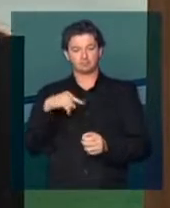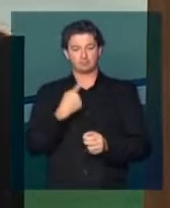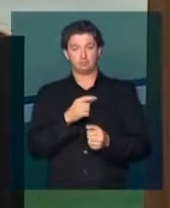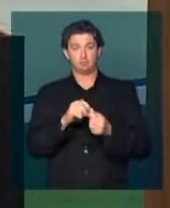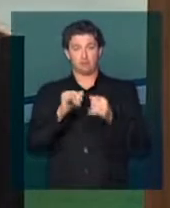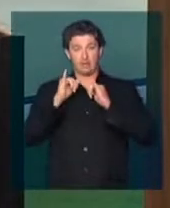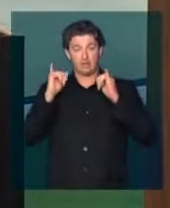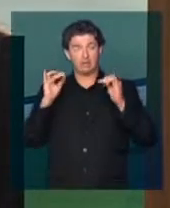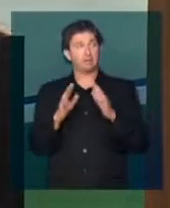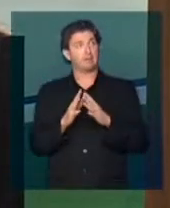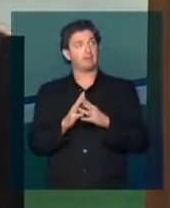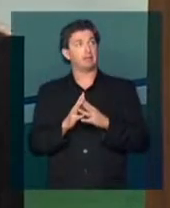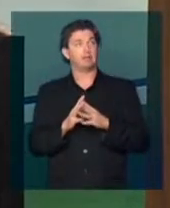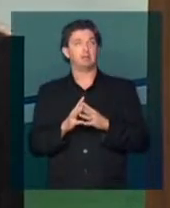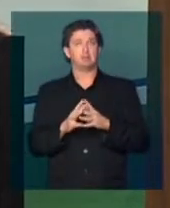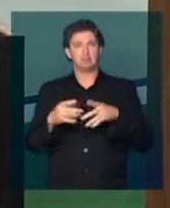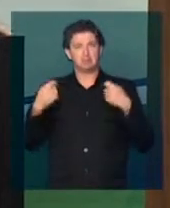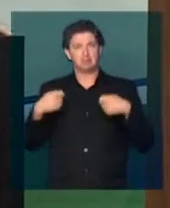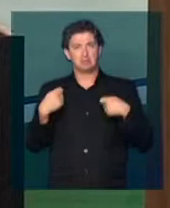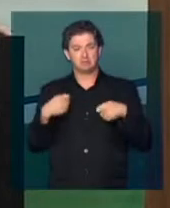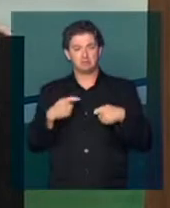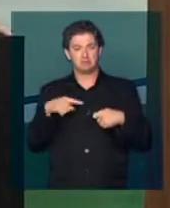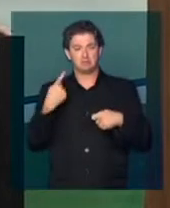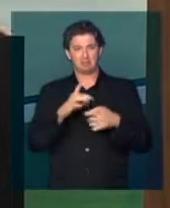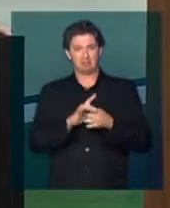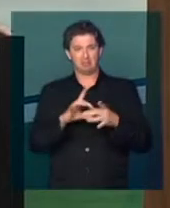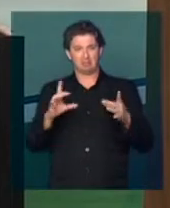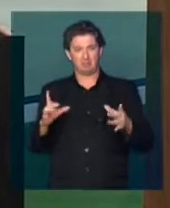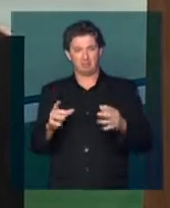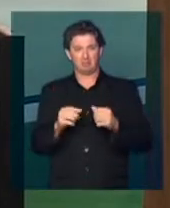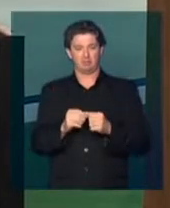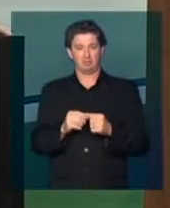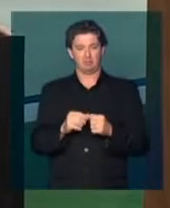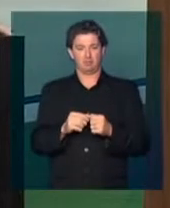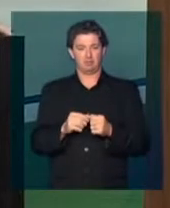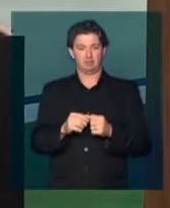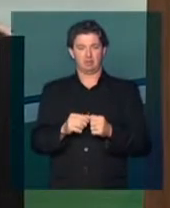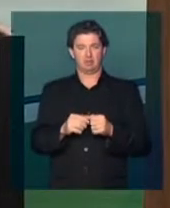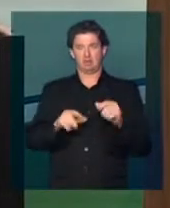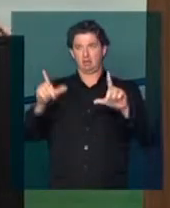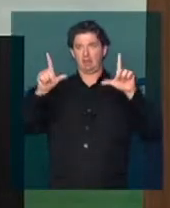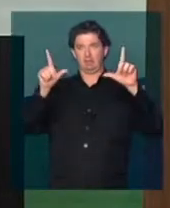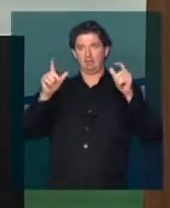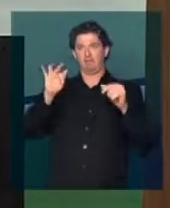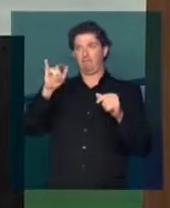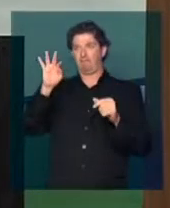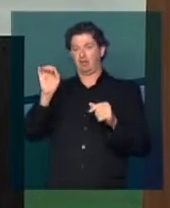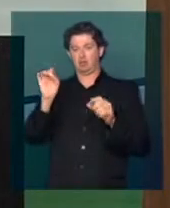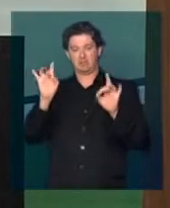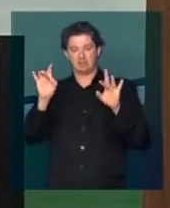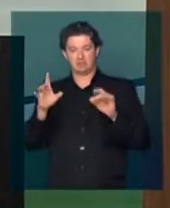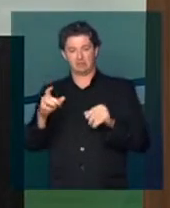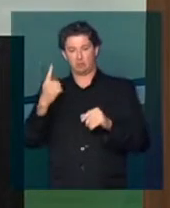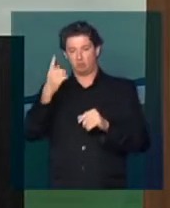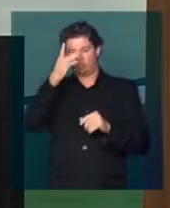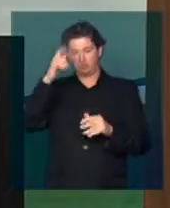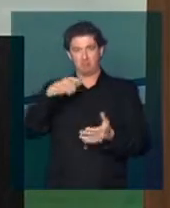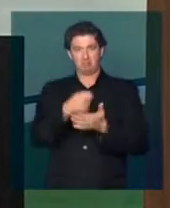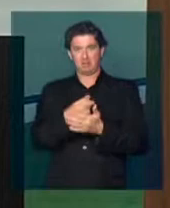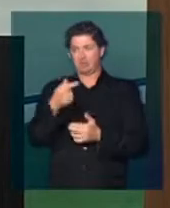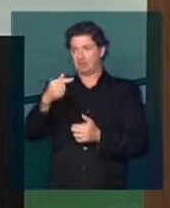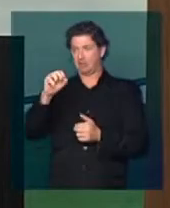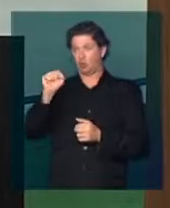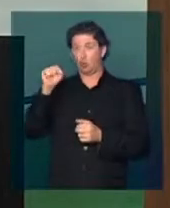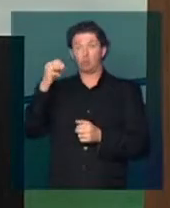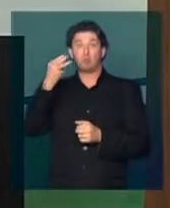uma campanha, será que é preciso que a gente permita esses efeitos especiais na televisão, que um candidato tem que pagar